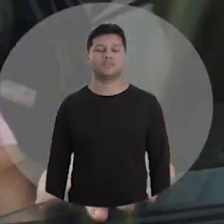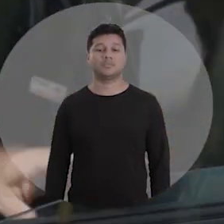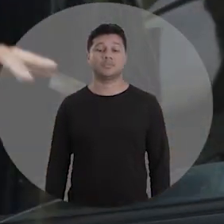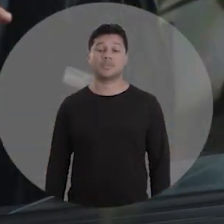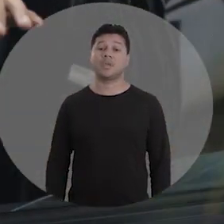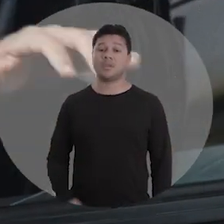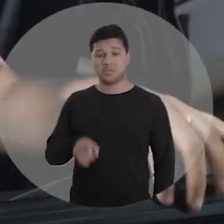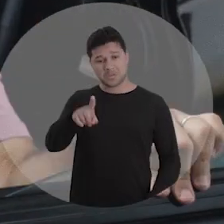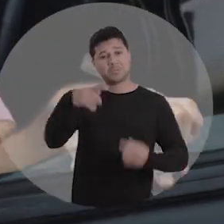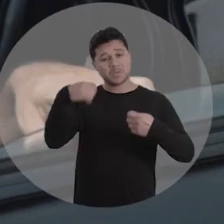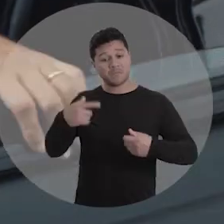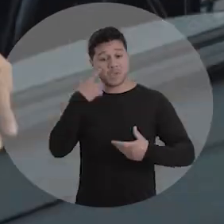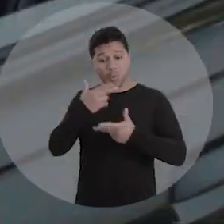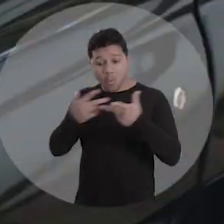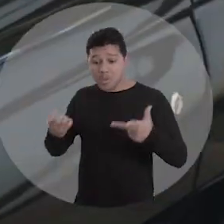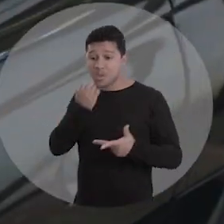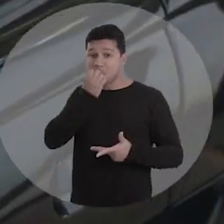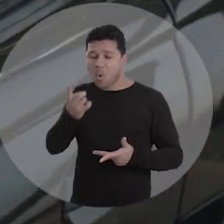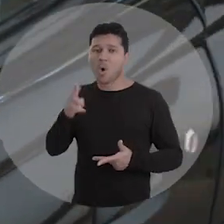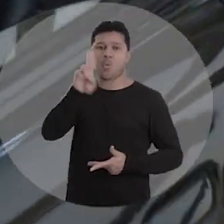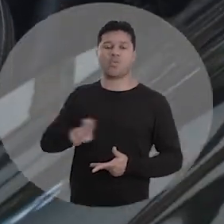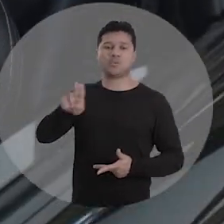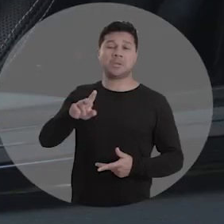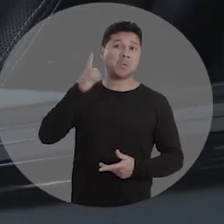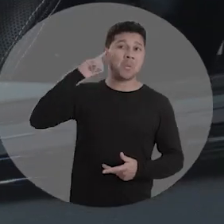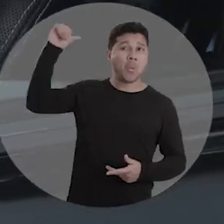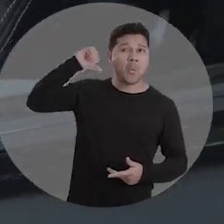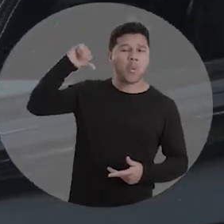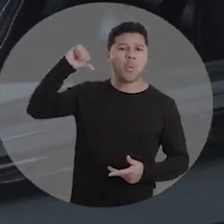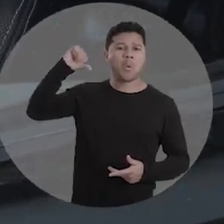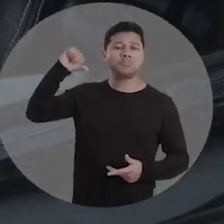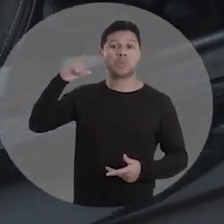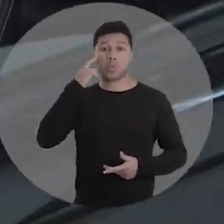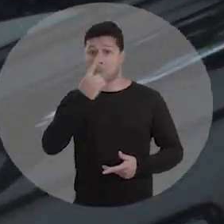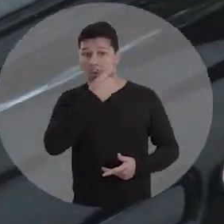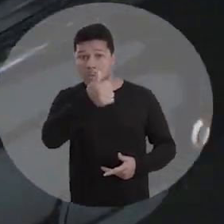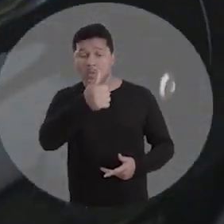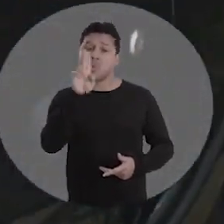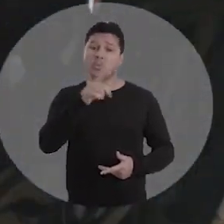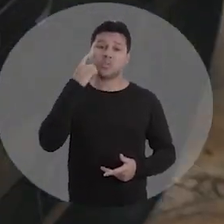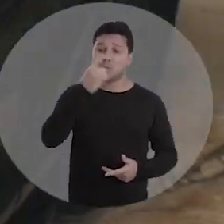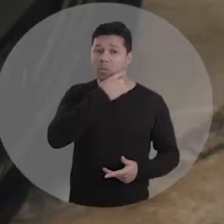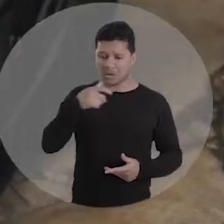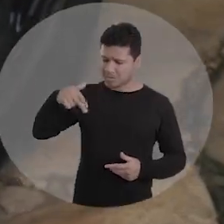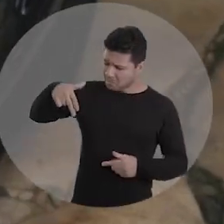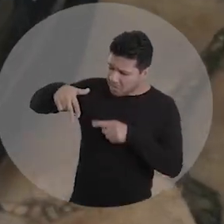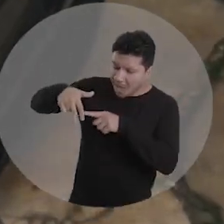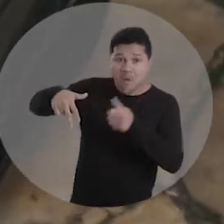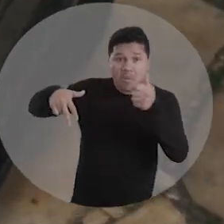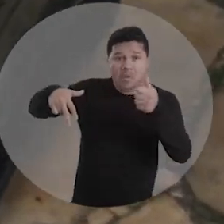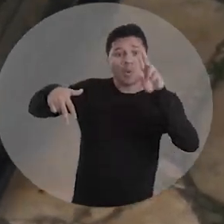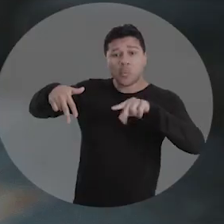você tem que explorar o que você tem de bom o vídeo é ruim airton seu uso de ball o seguro se espera são bom jesus